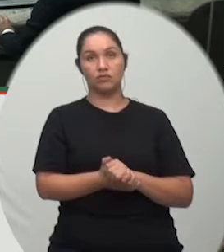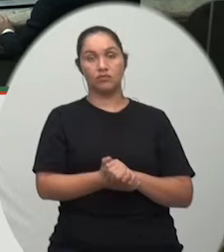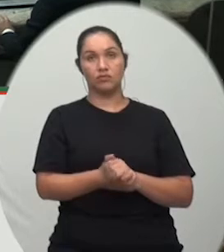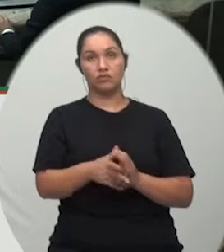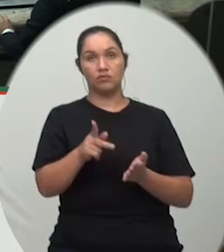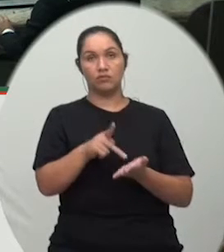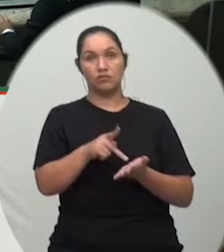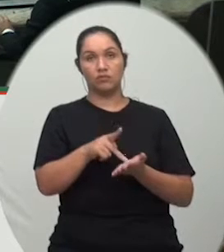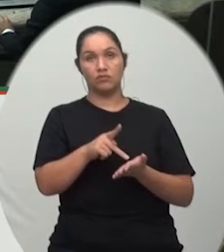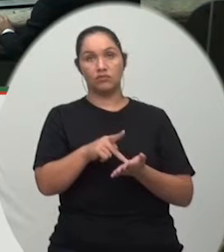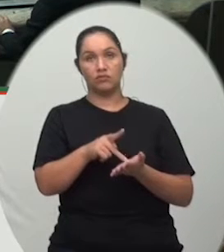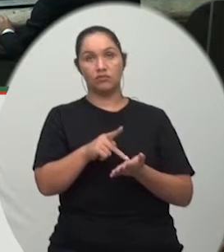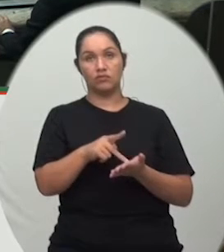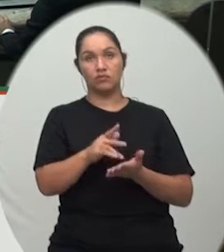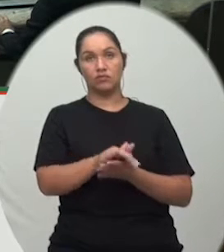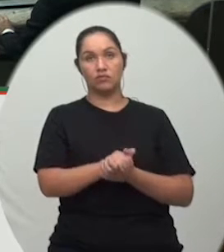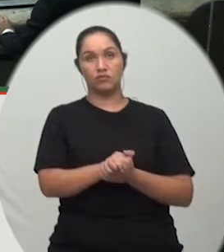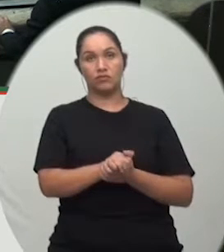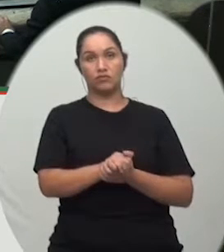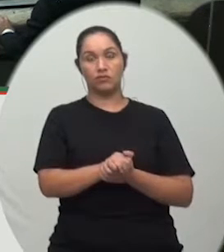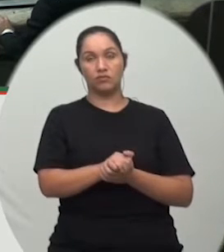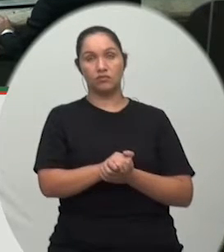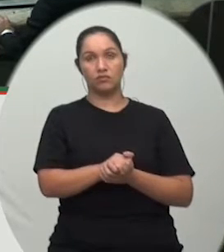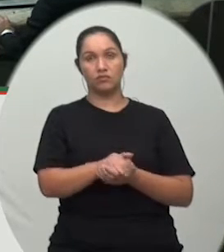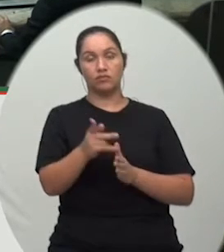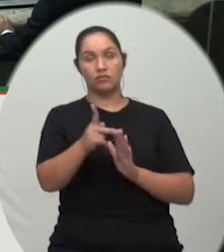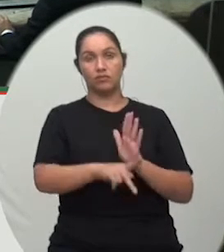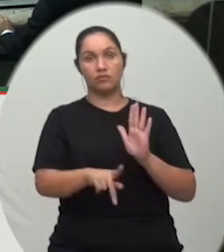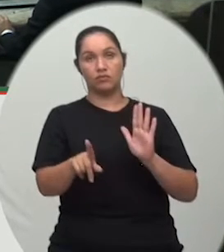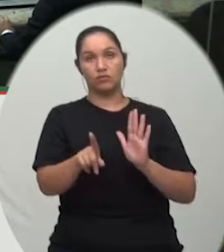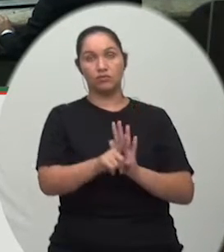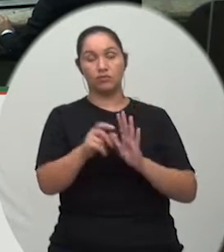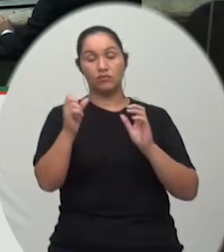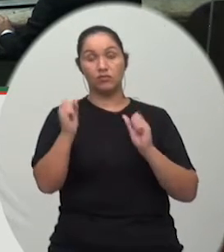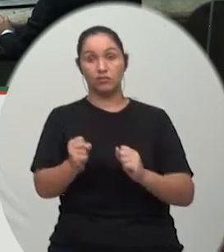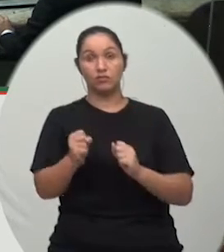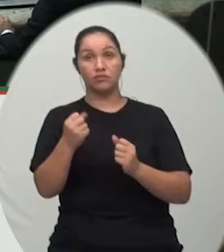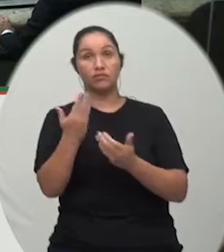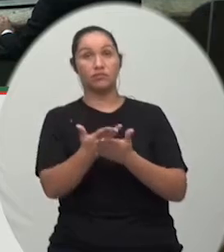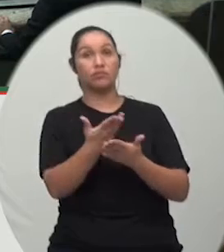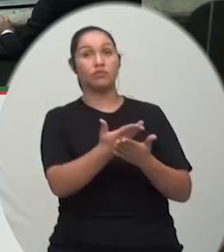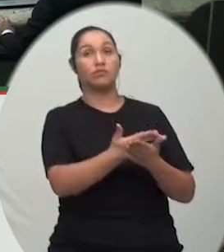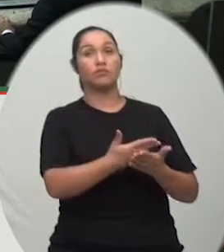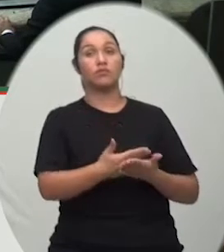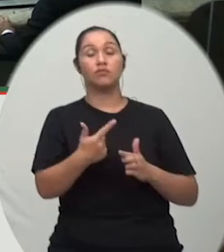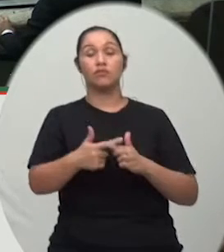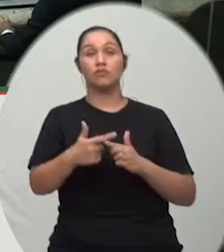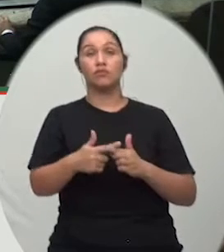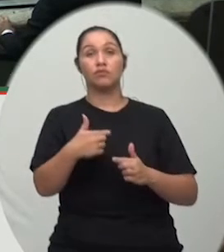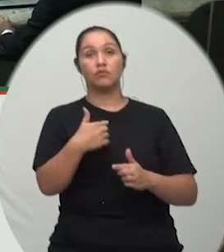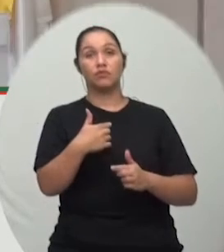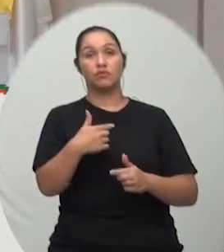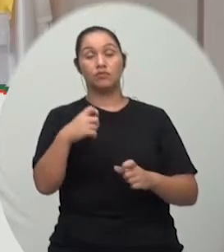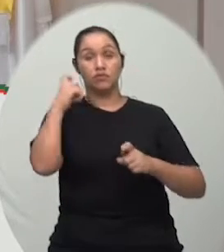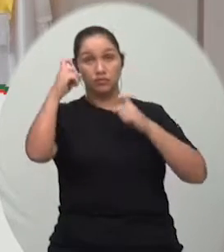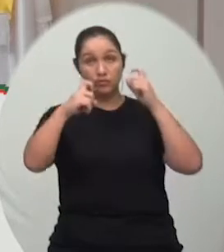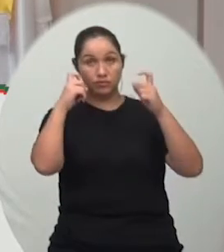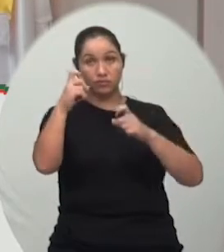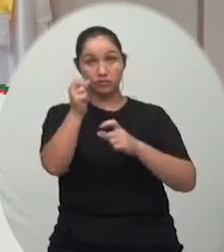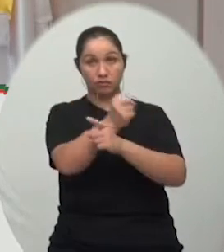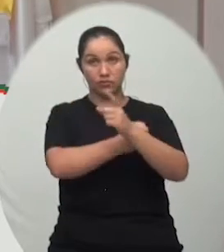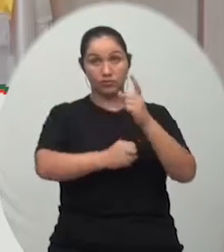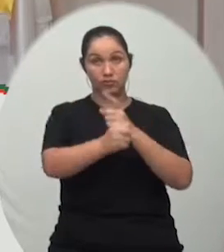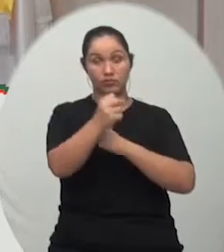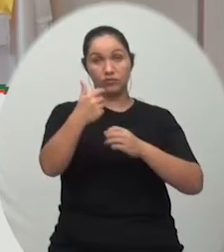sinceramente, eu pediria que segurasse esse projeto. Nós temos uma preocupação com o lado social da cidade, né? E quando